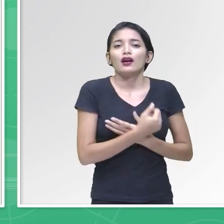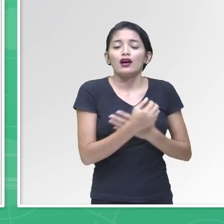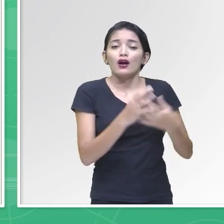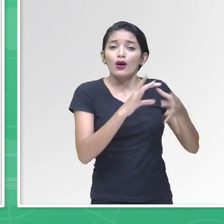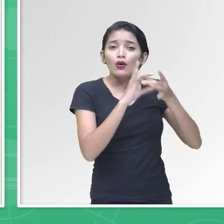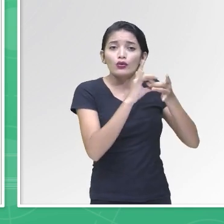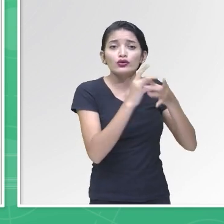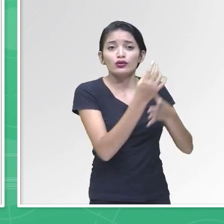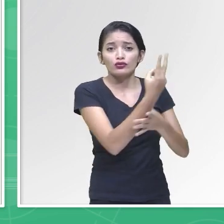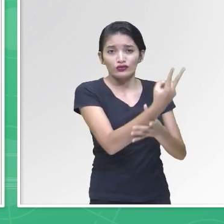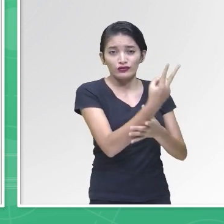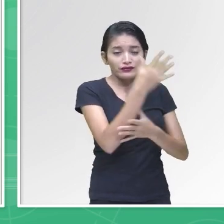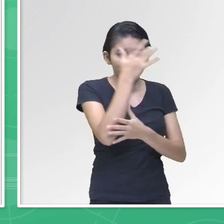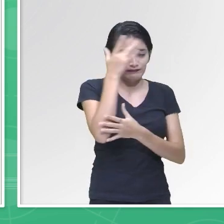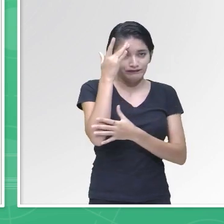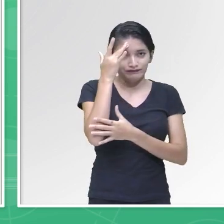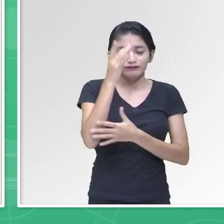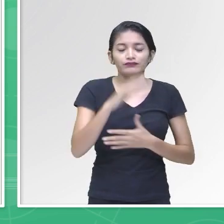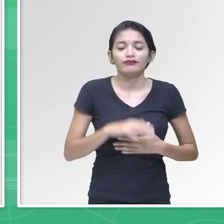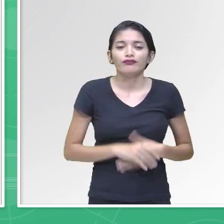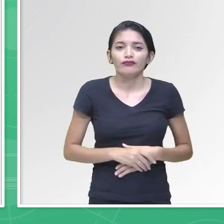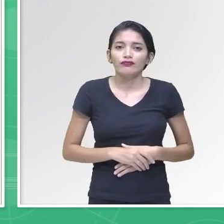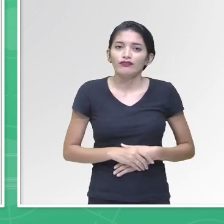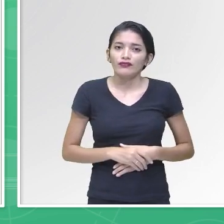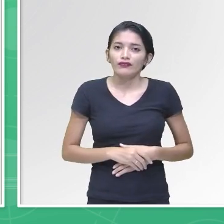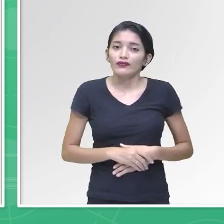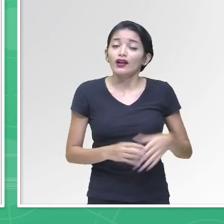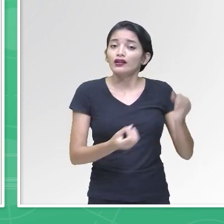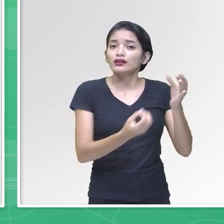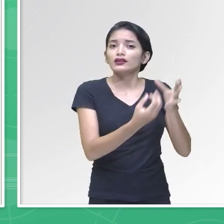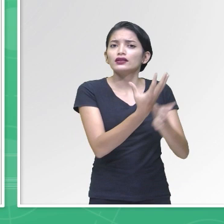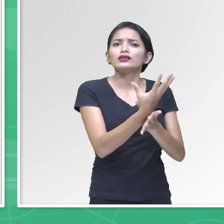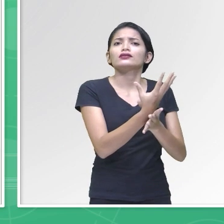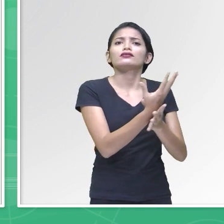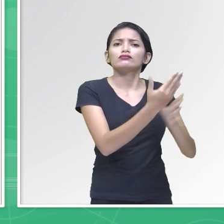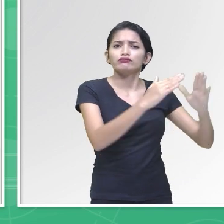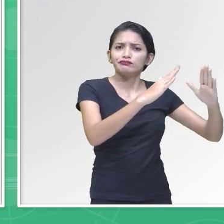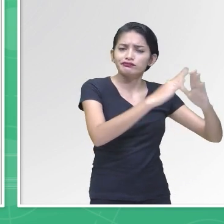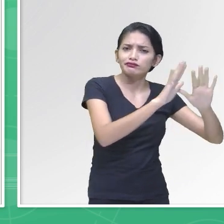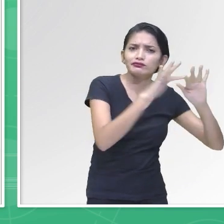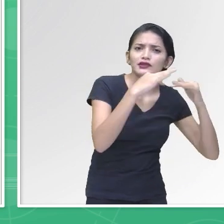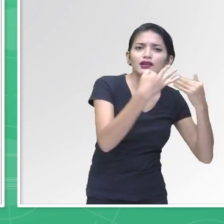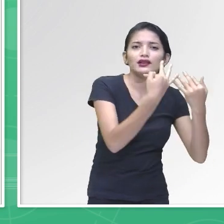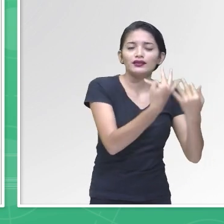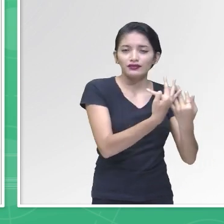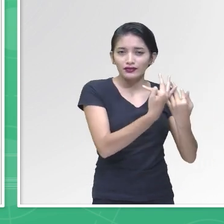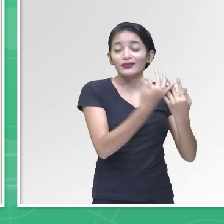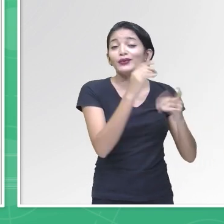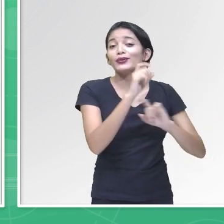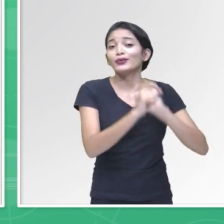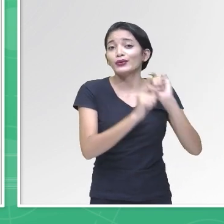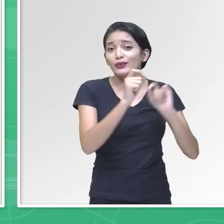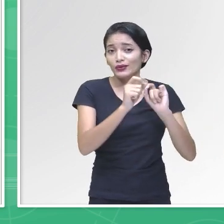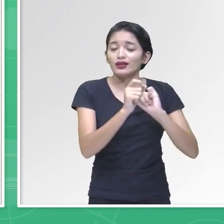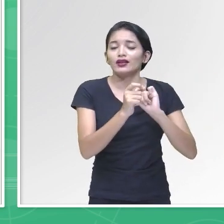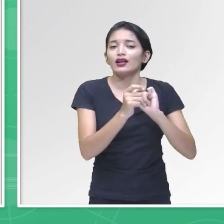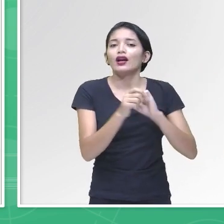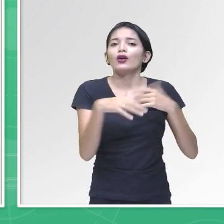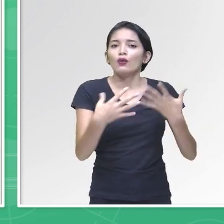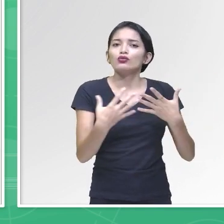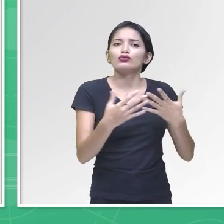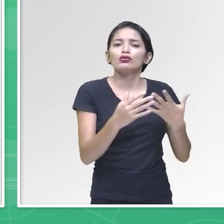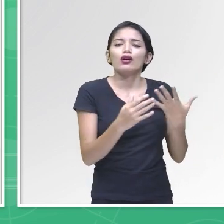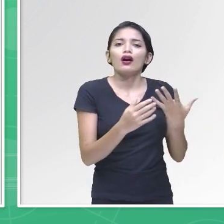dos cônjuges e a constituição de um novo lar, posteriormente, pela chegada dos